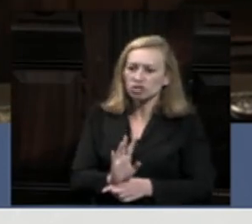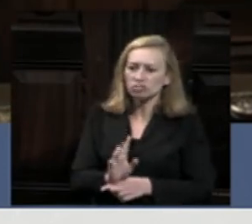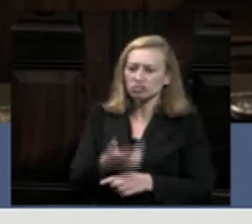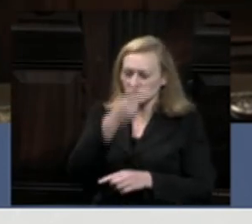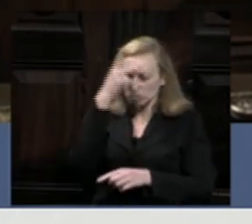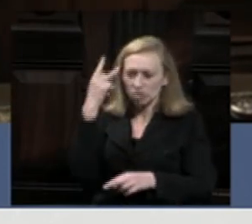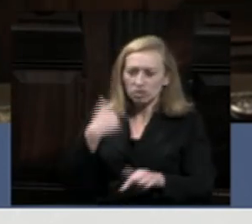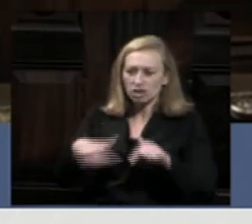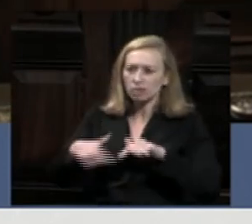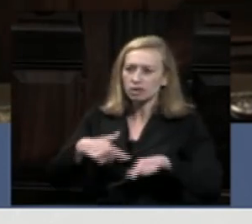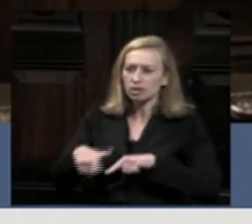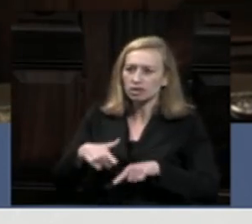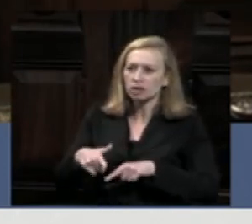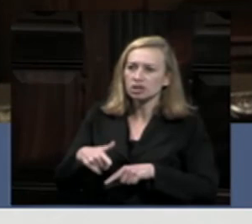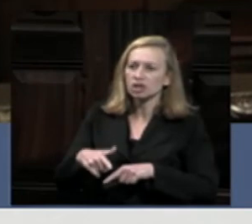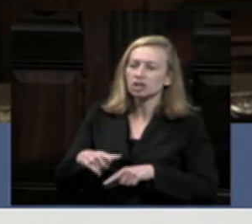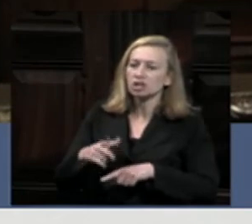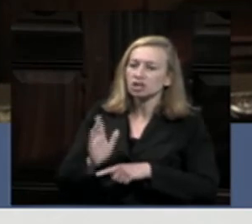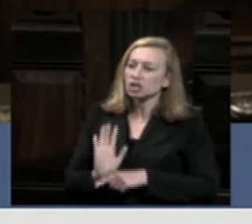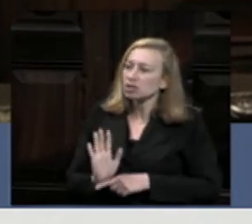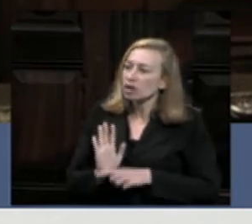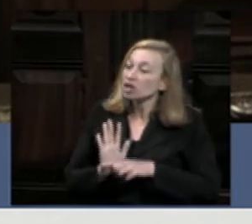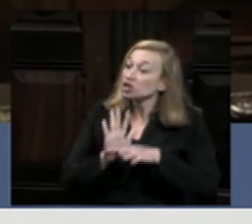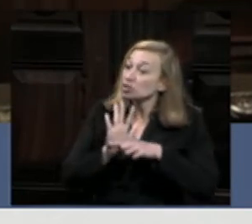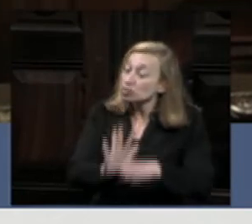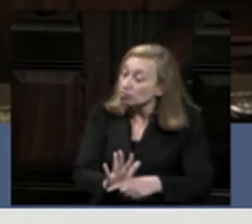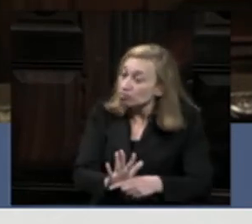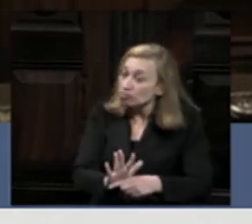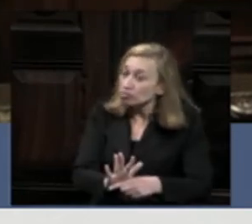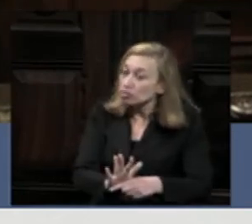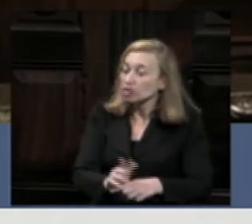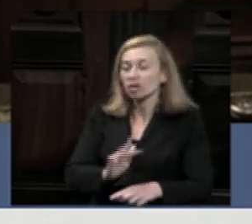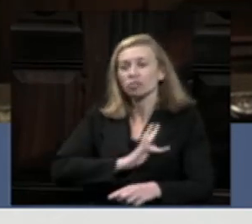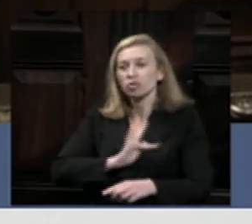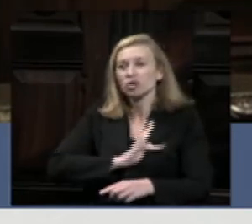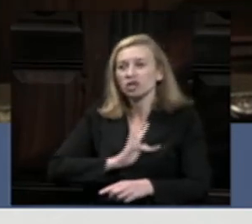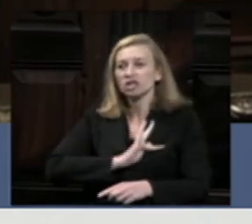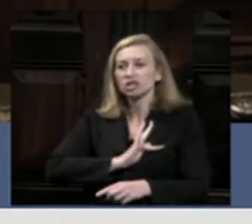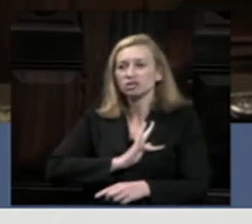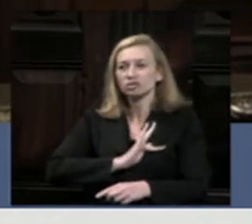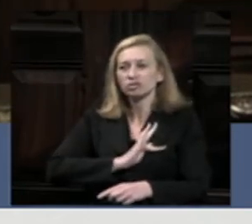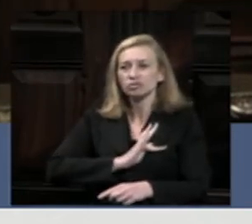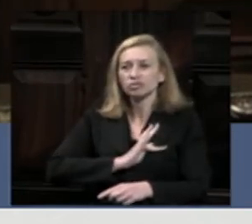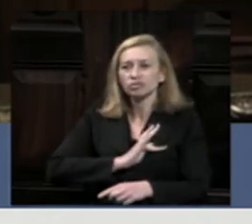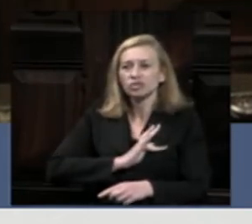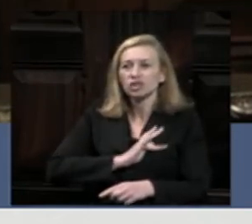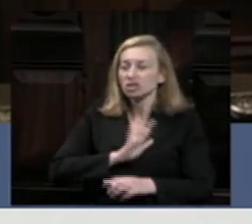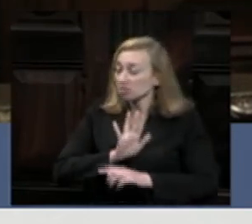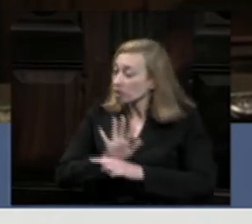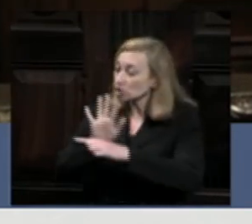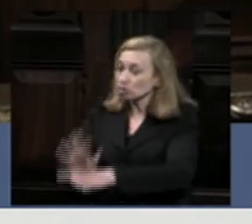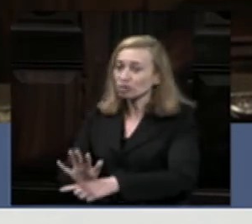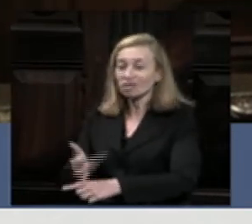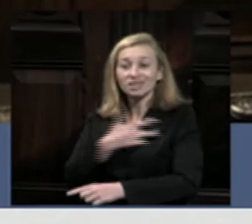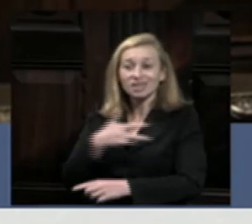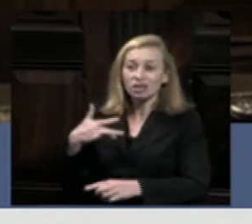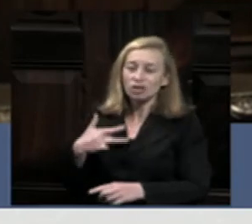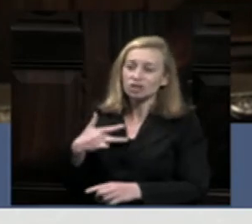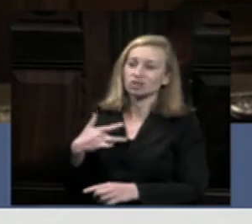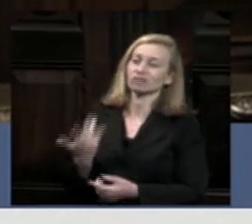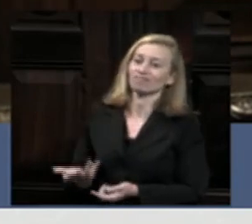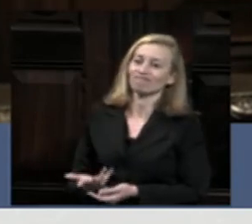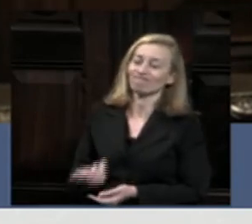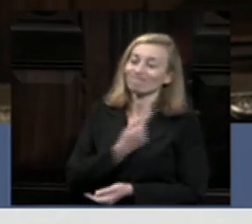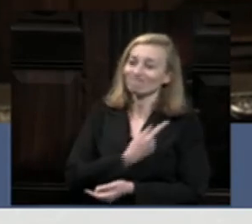do Estado que não cuida da sua polícia, um governo do Estado que não repassa o mínimo para a saúde, um governo do